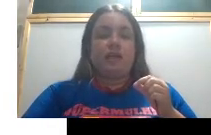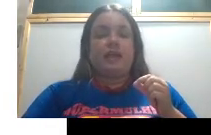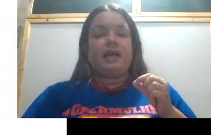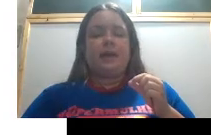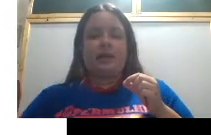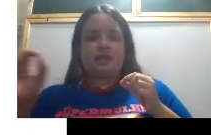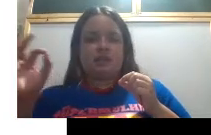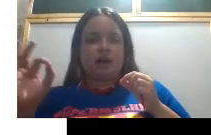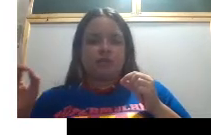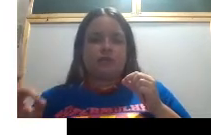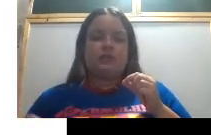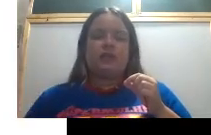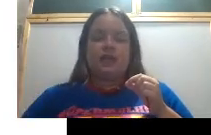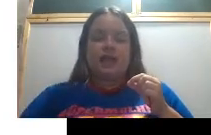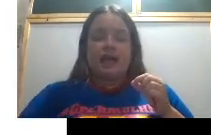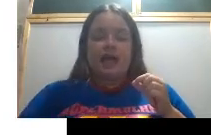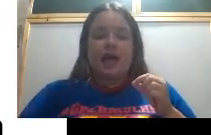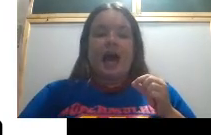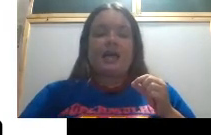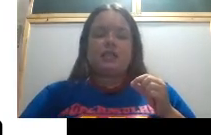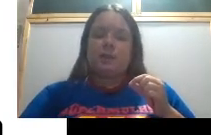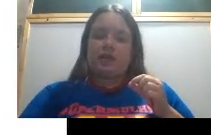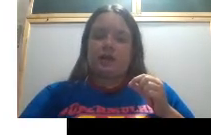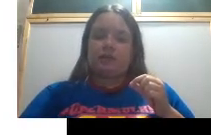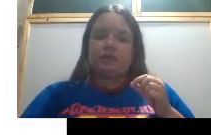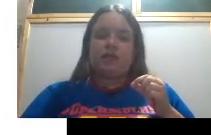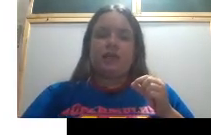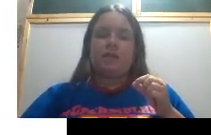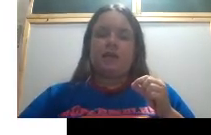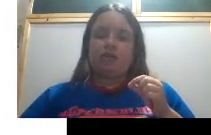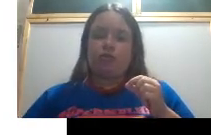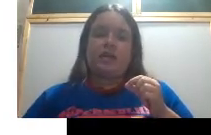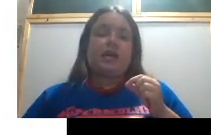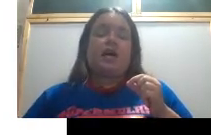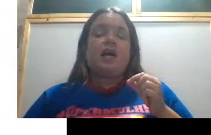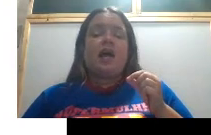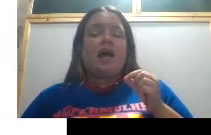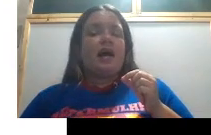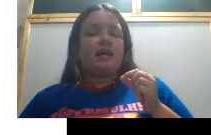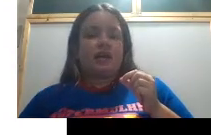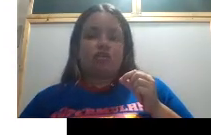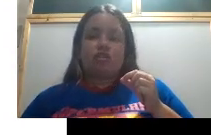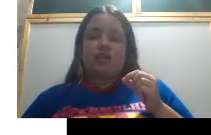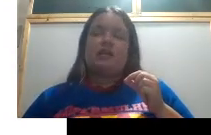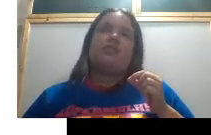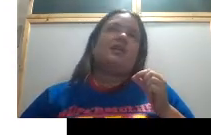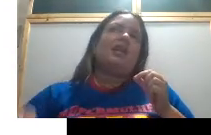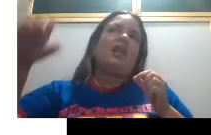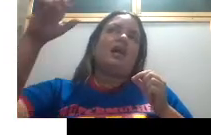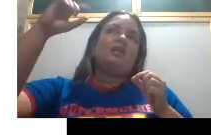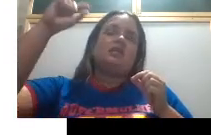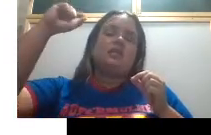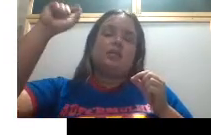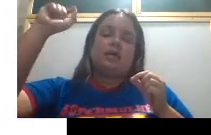né representavam E aí fica Lembra nas fica é aquela estrela